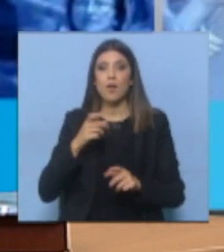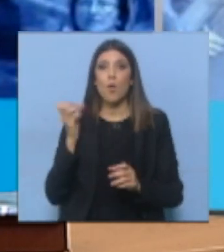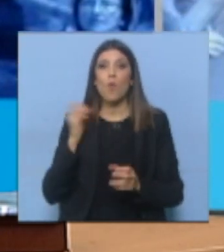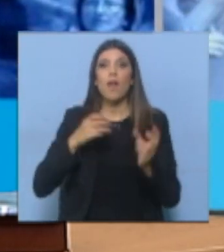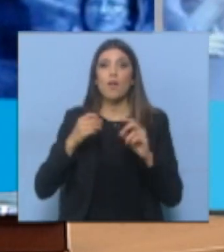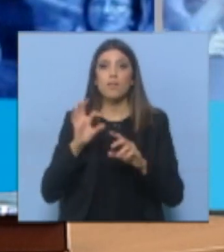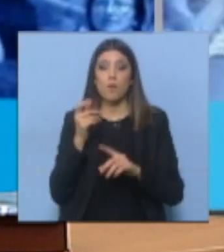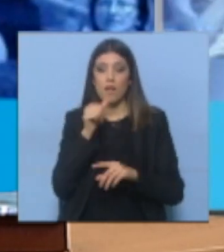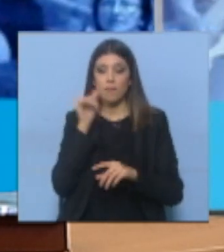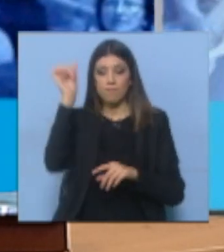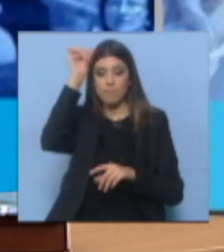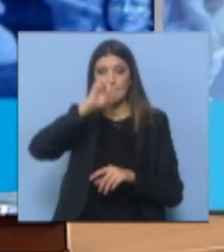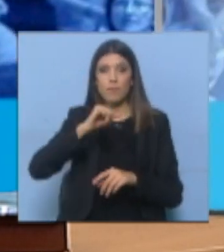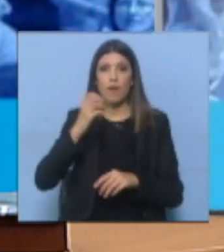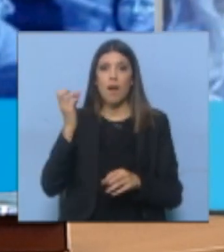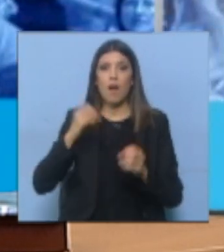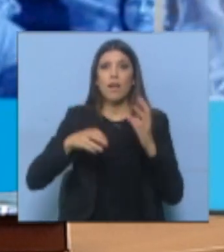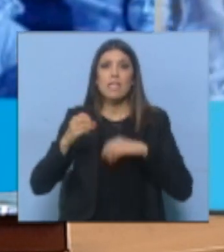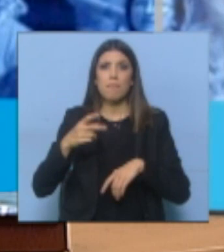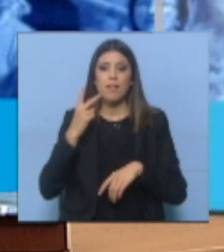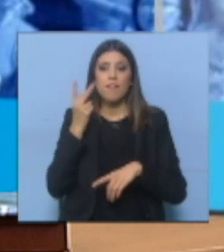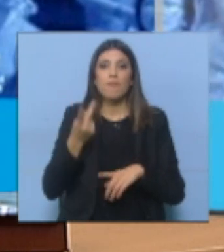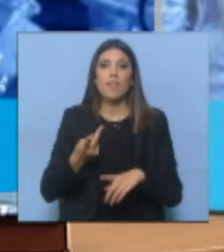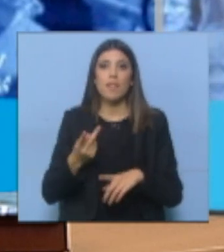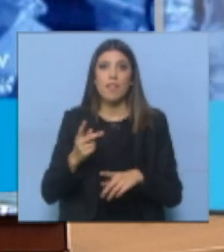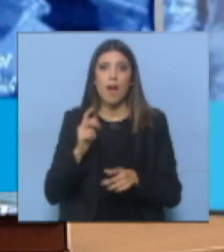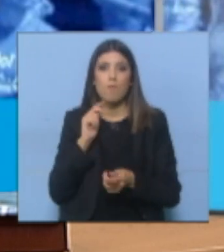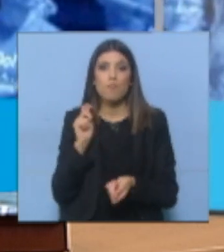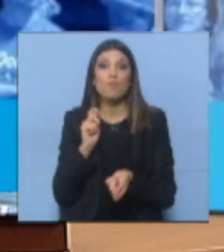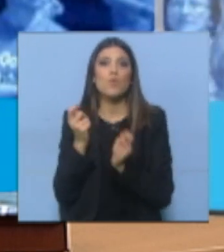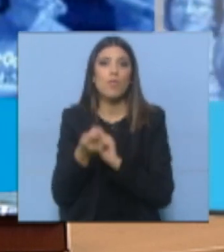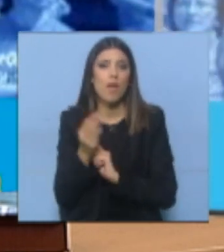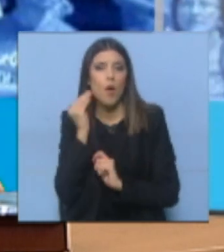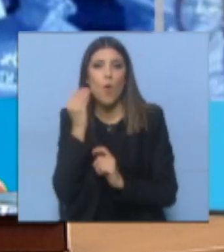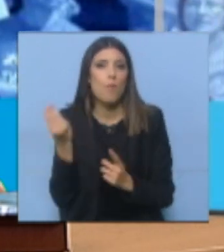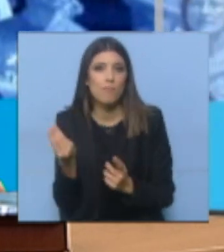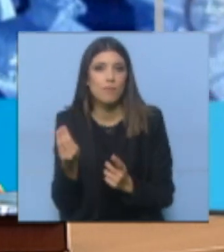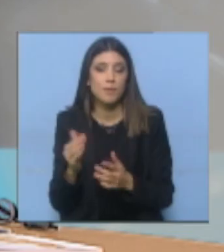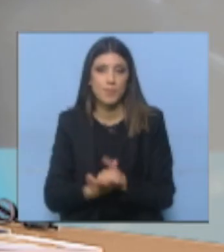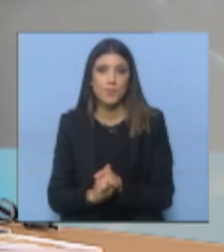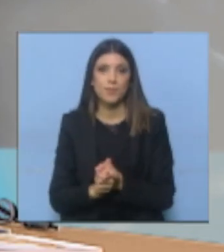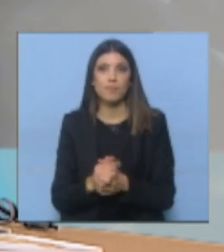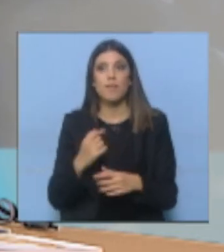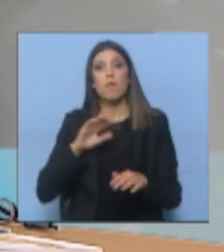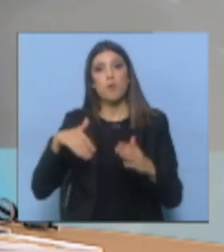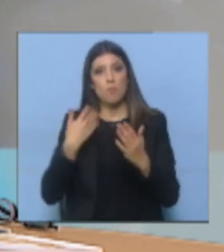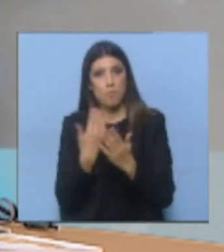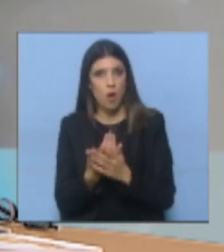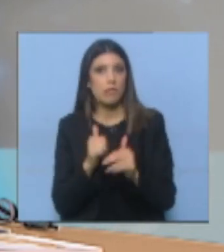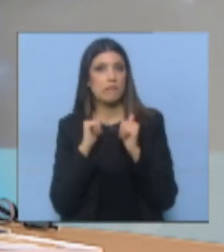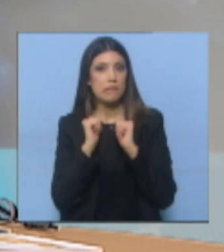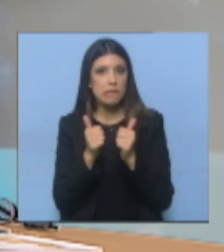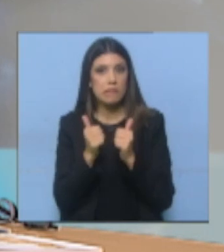eleição a que nós agora procuramos dar uma resposta. E são, enfim, propostas dinâmicas que marcam